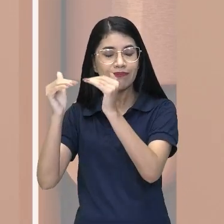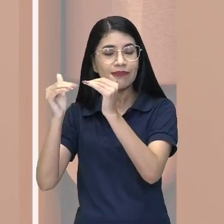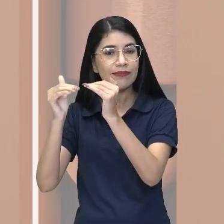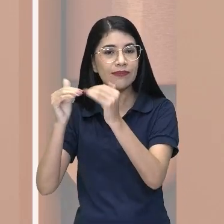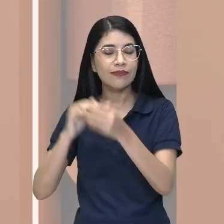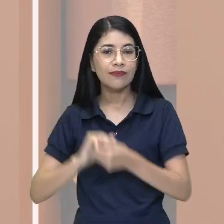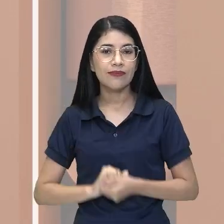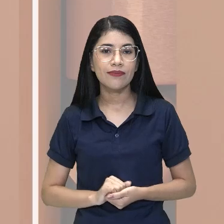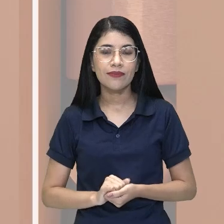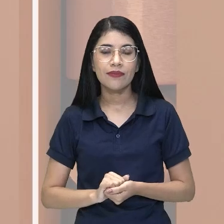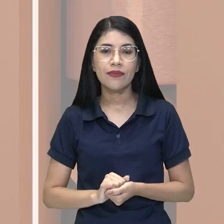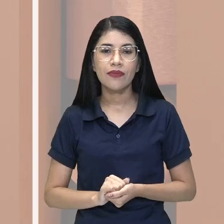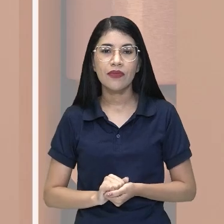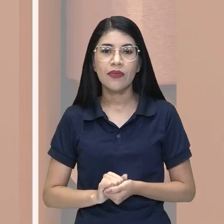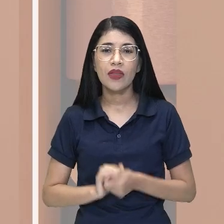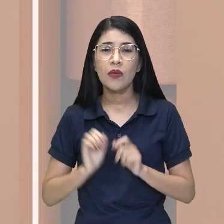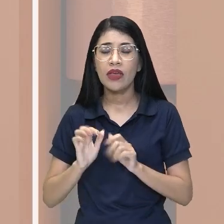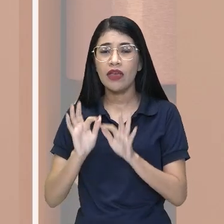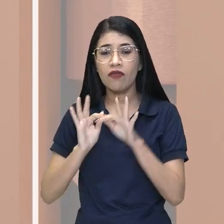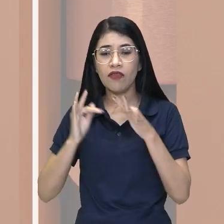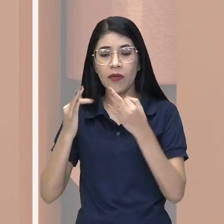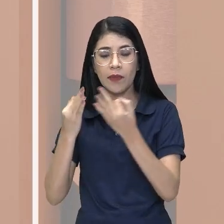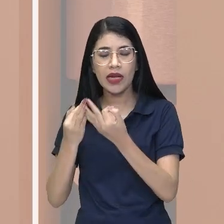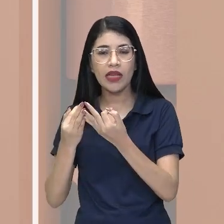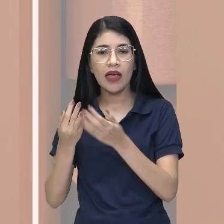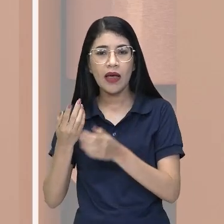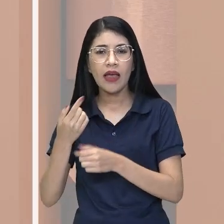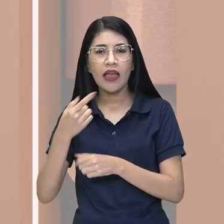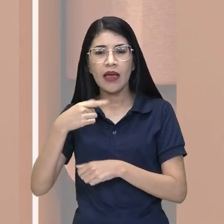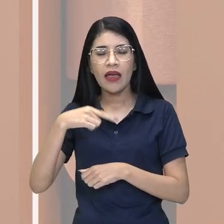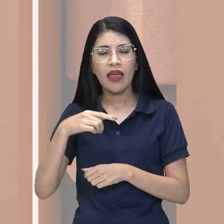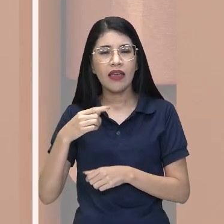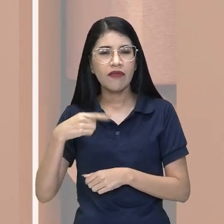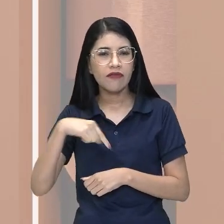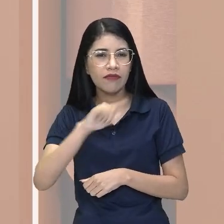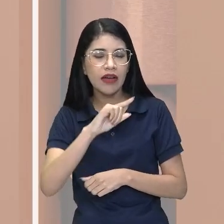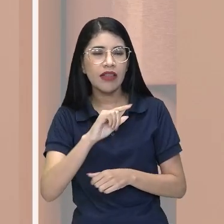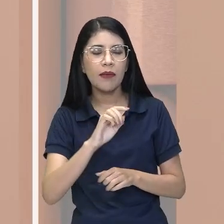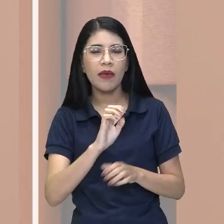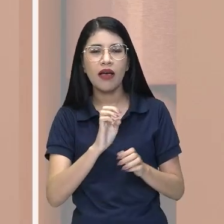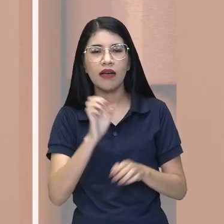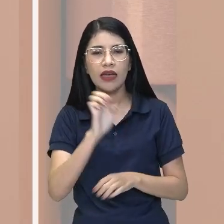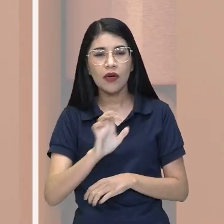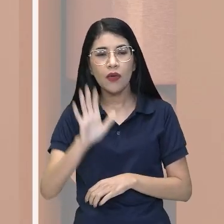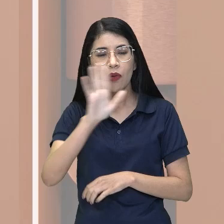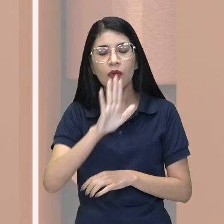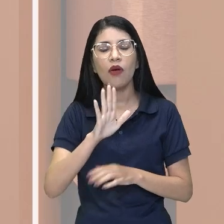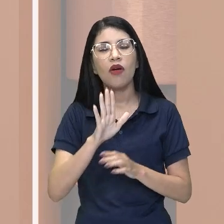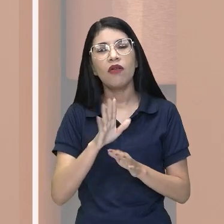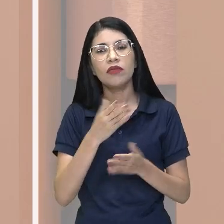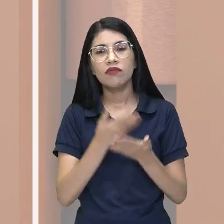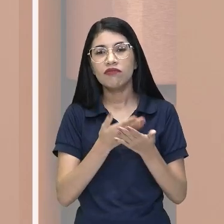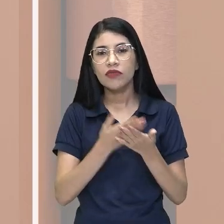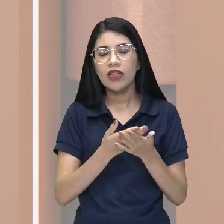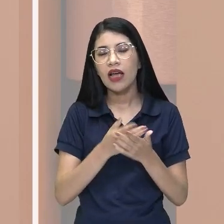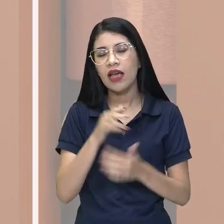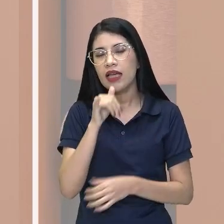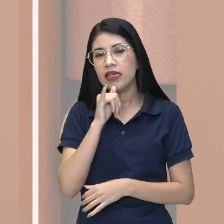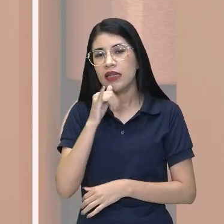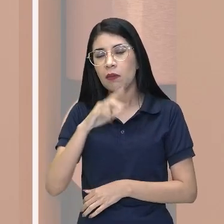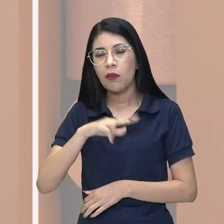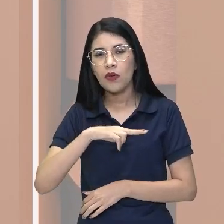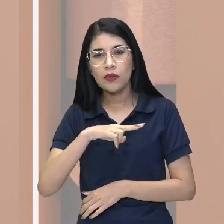que os pais mandavam seus filhos estudar na Europa, né, em Portugal, né, e nos